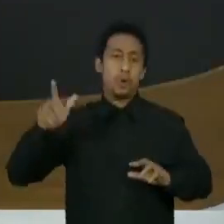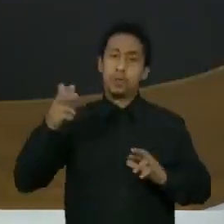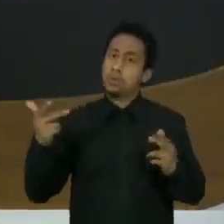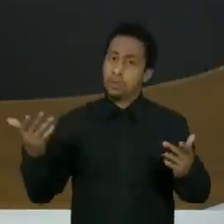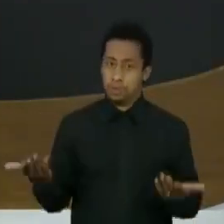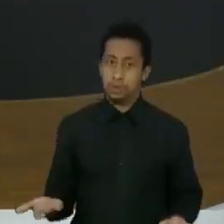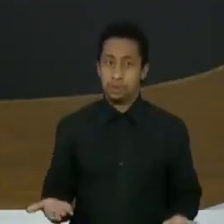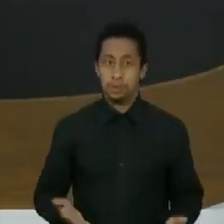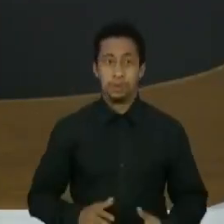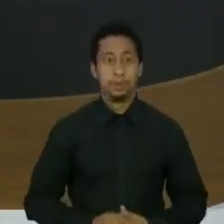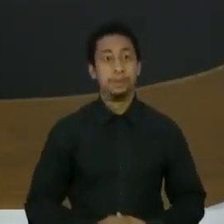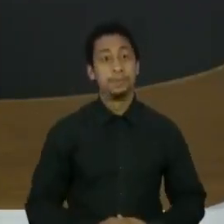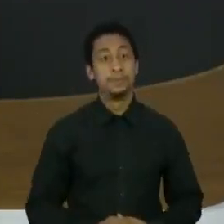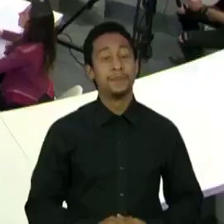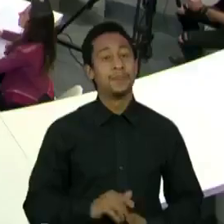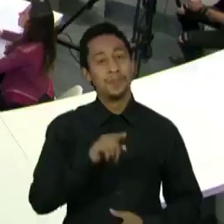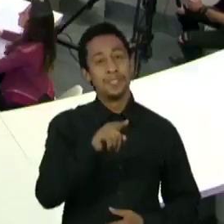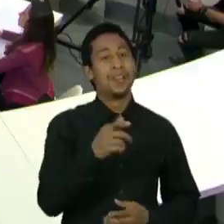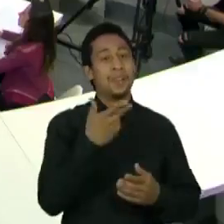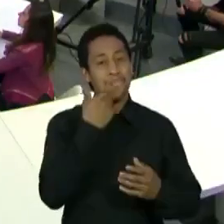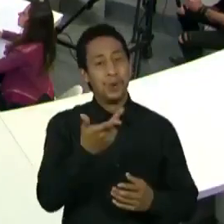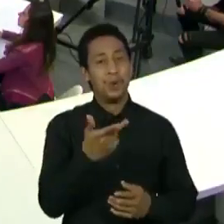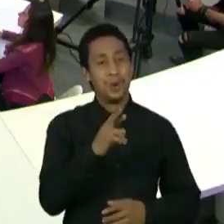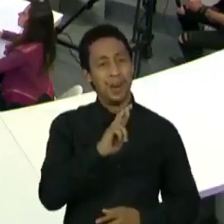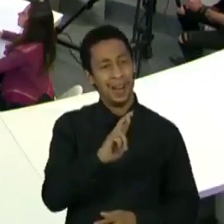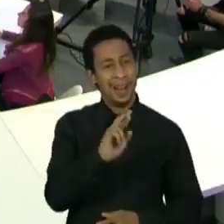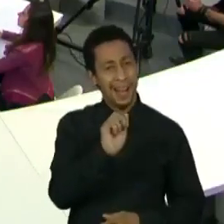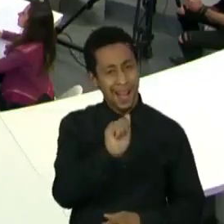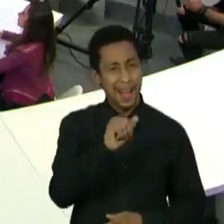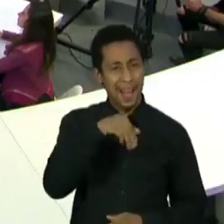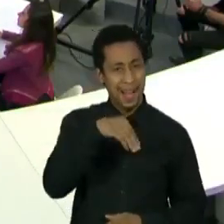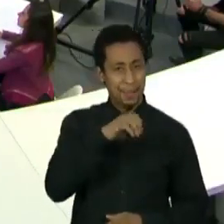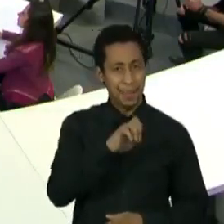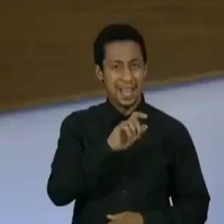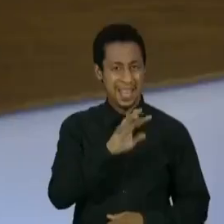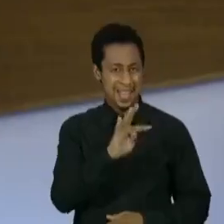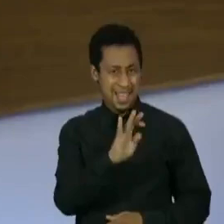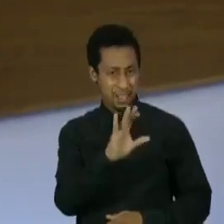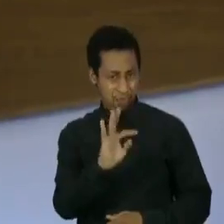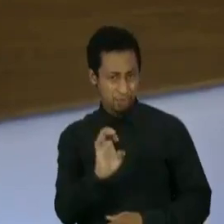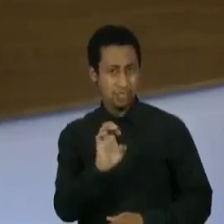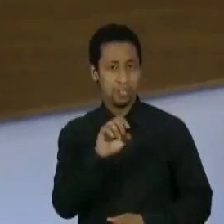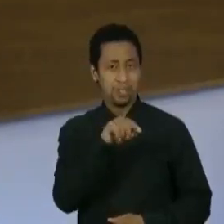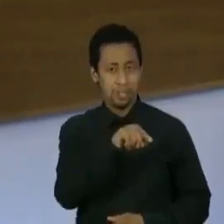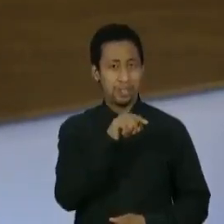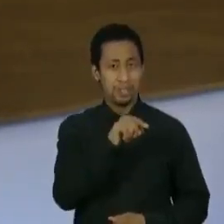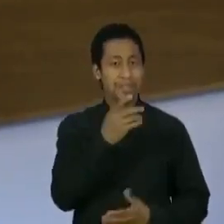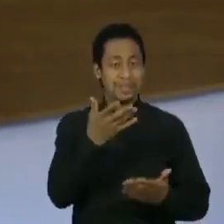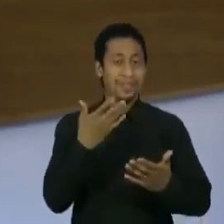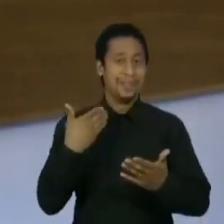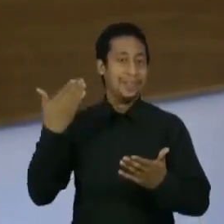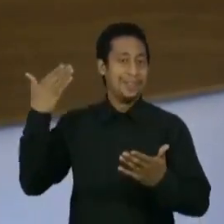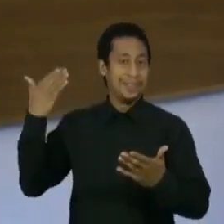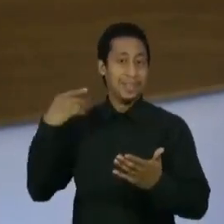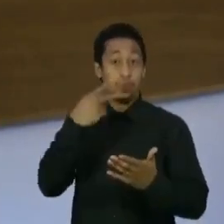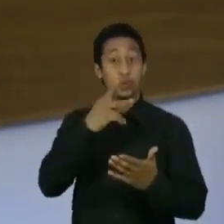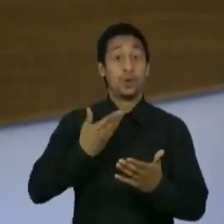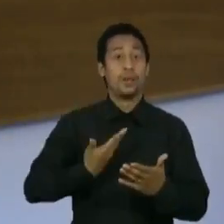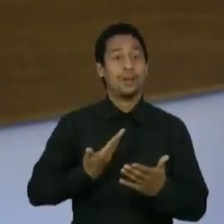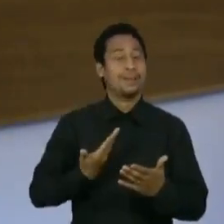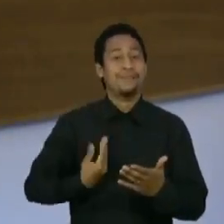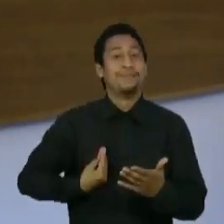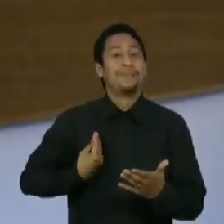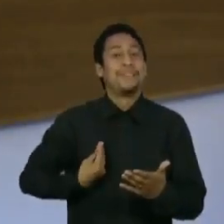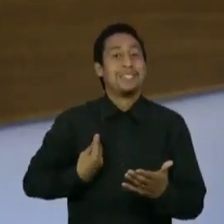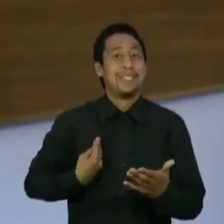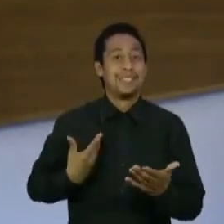o Guinness você citou o Hamlet quando você terminou né quando acabou o leite na sua vida não porque